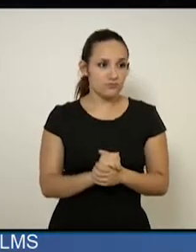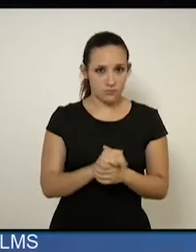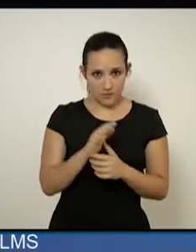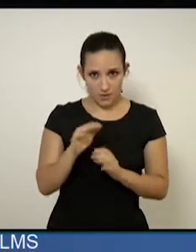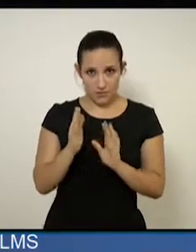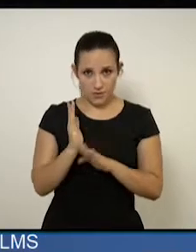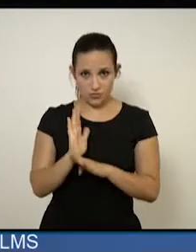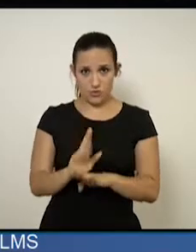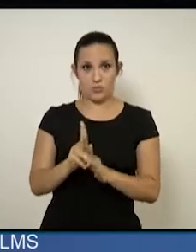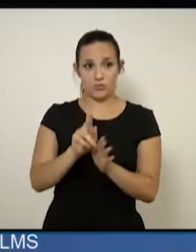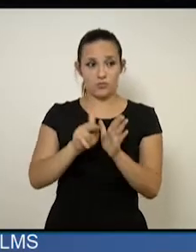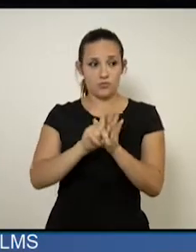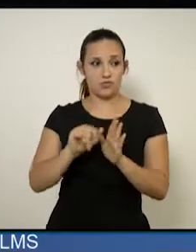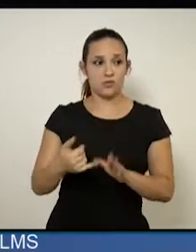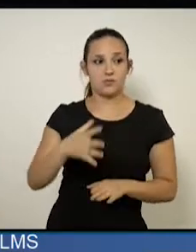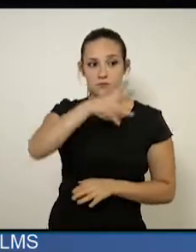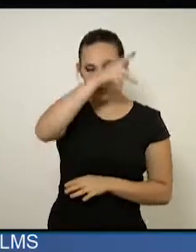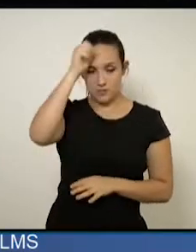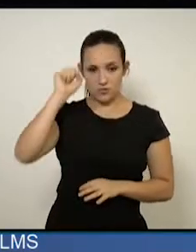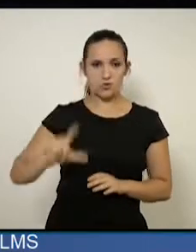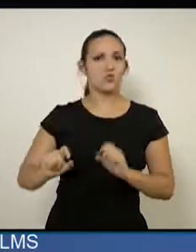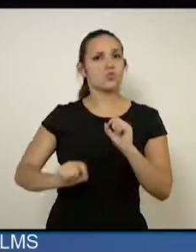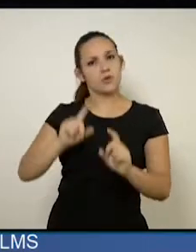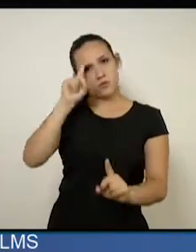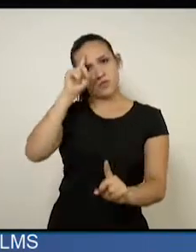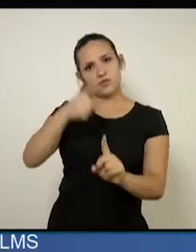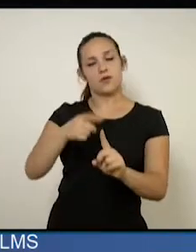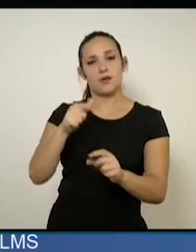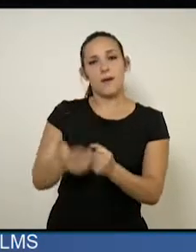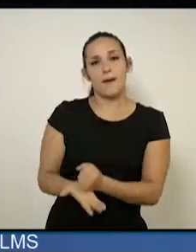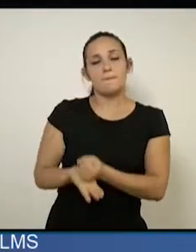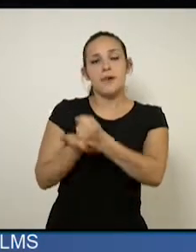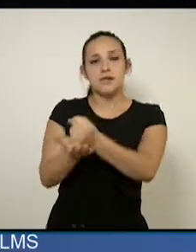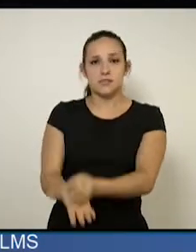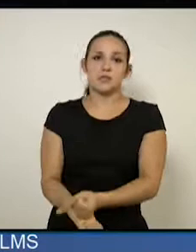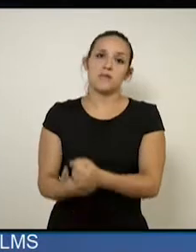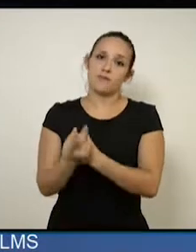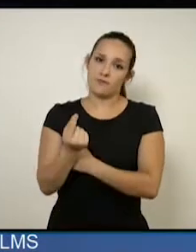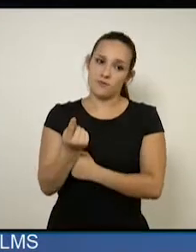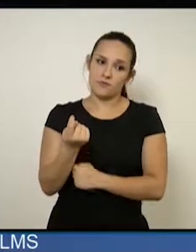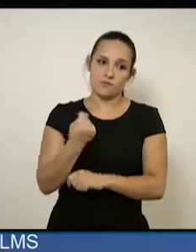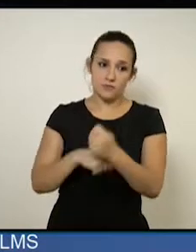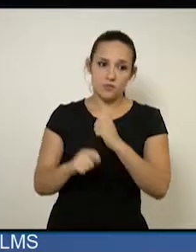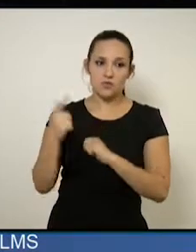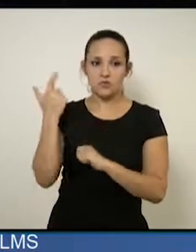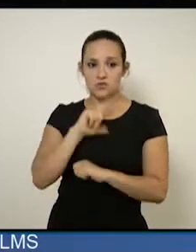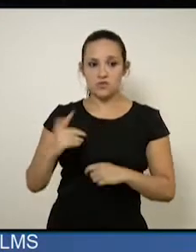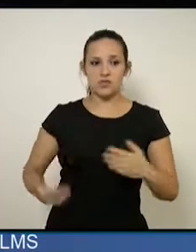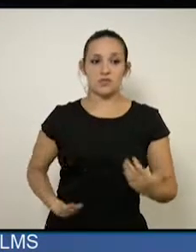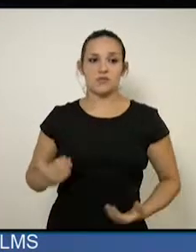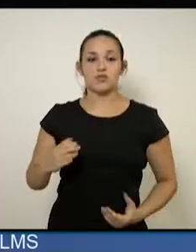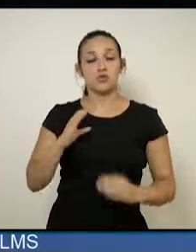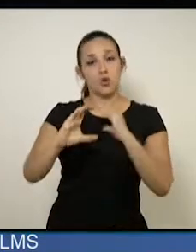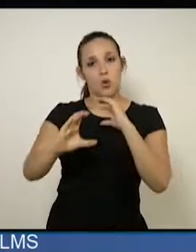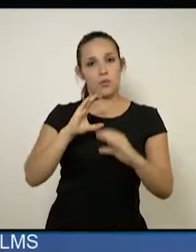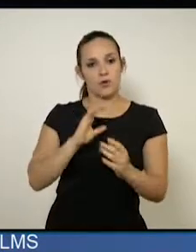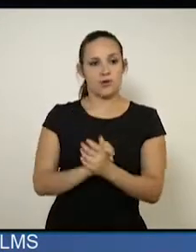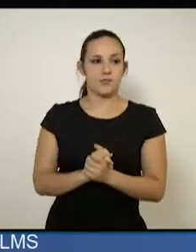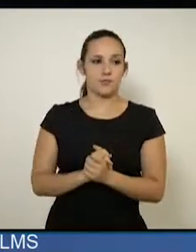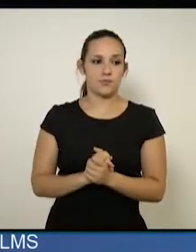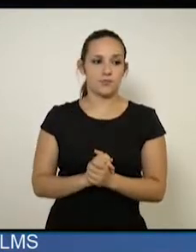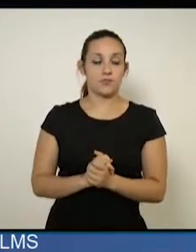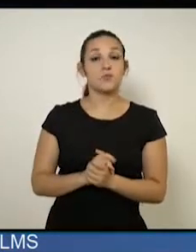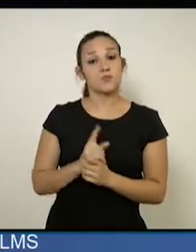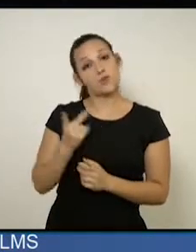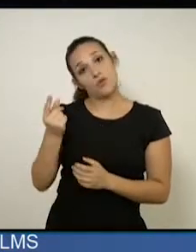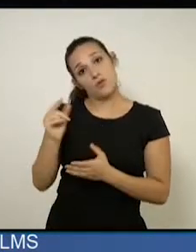Sul, com o objetivo de dar suporte financeiro ao programa de universalização do acesso a serviços de telecomunicações. Comunica-se que destina a